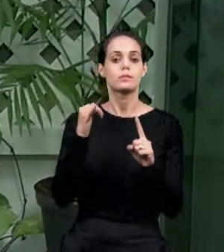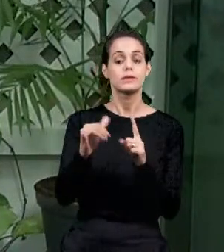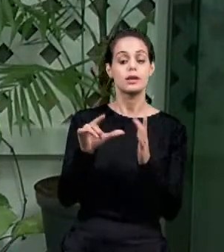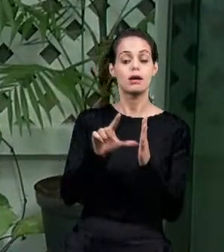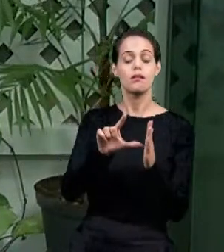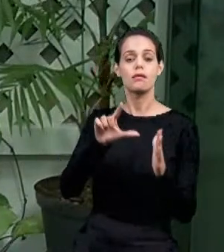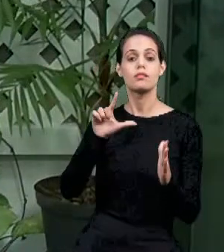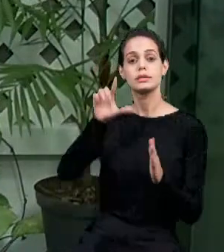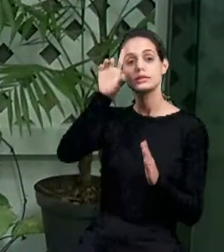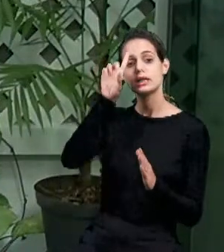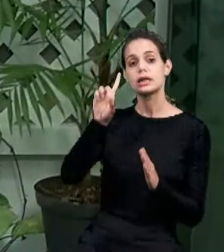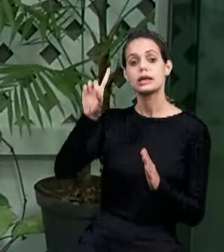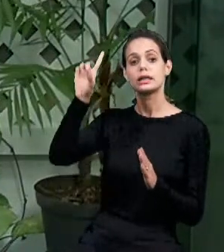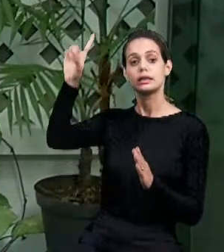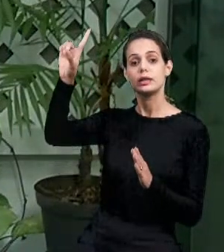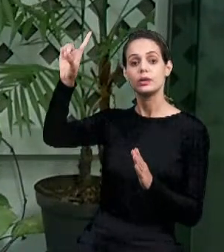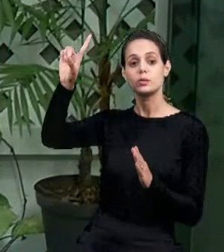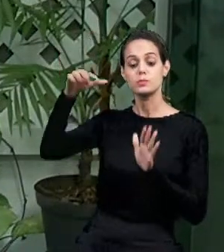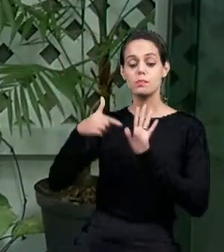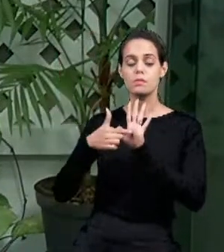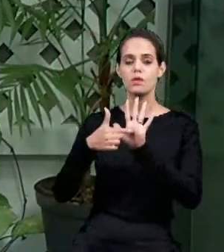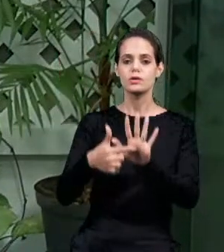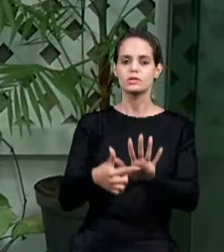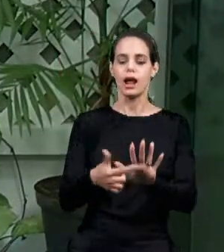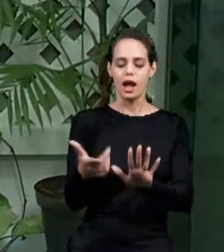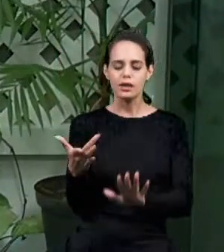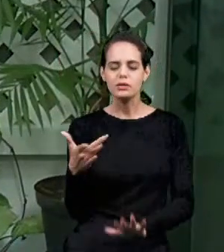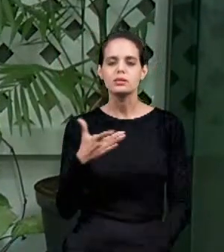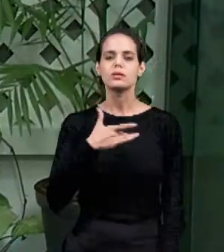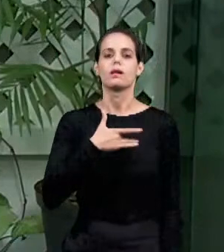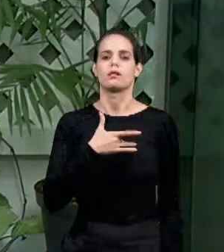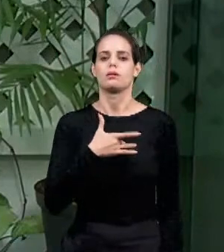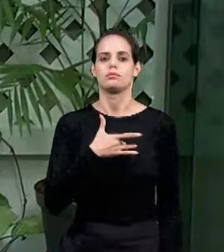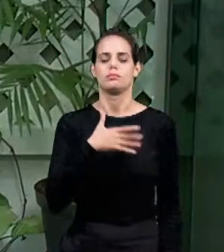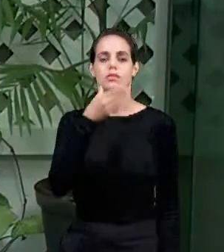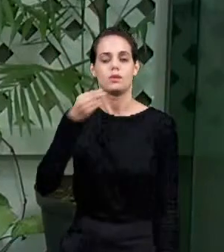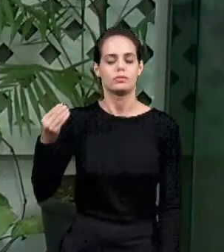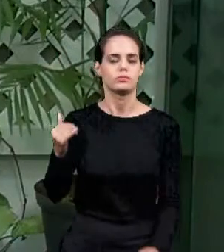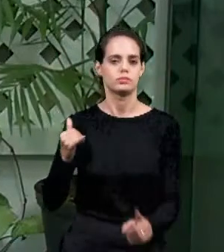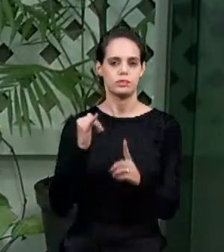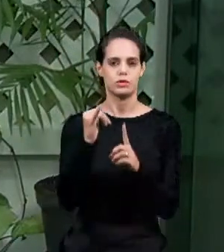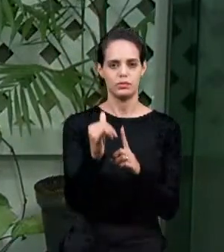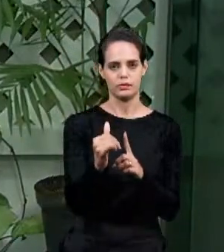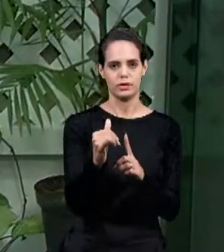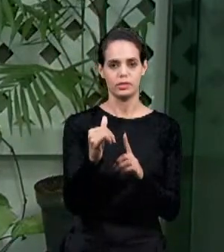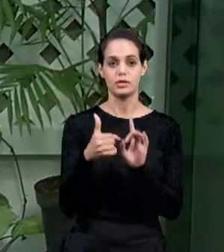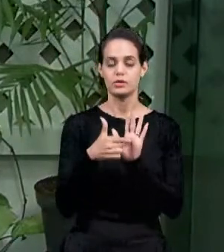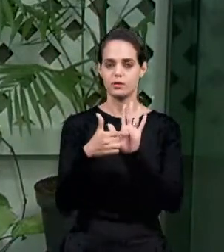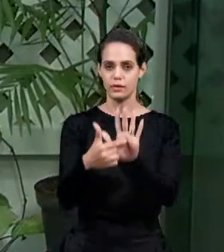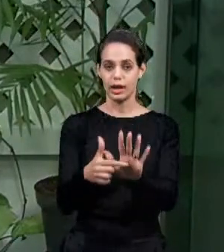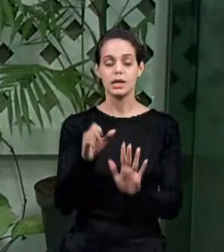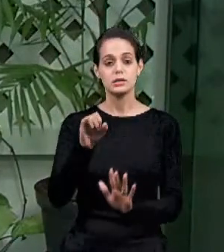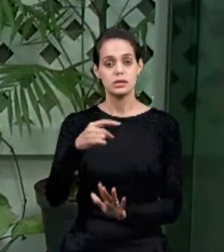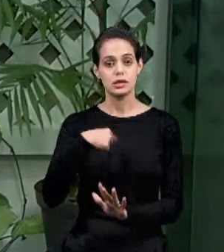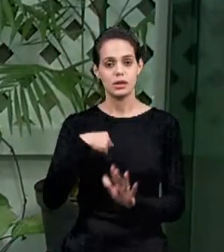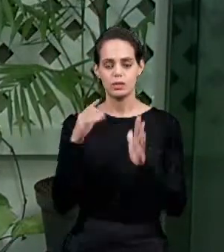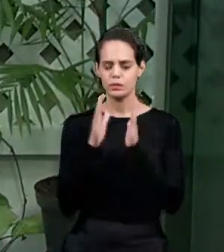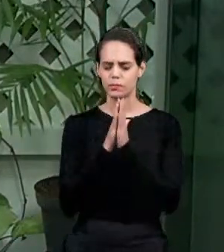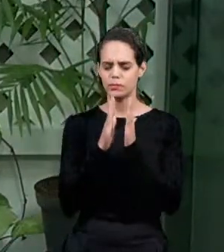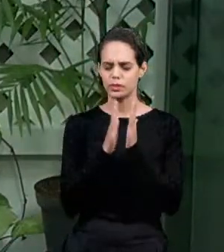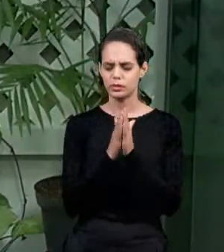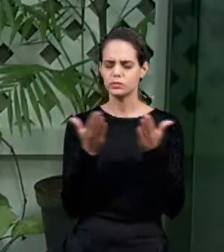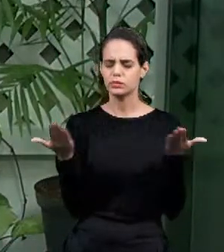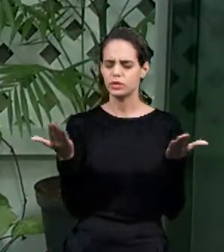Deus sensibilize aquele que vai entregar a profecia. É o profeta. Se eu estou orando aqui por A,